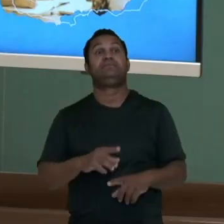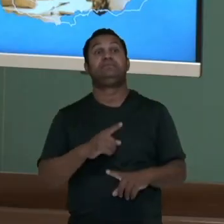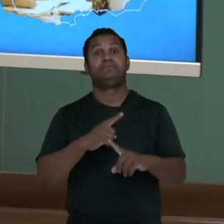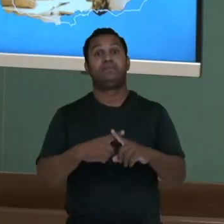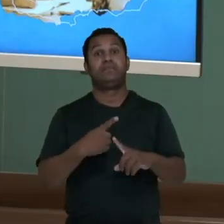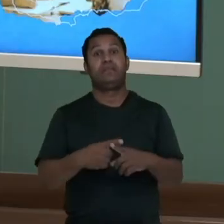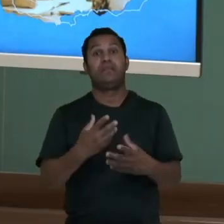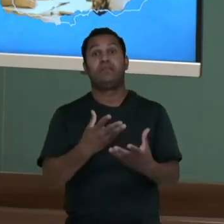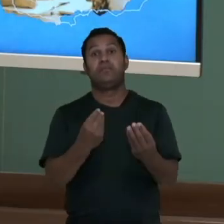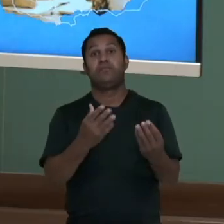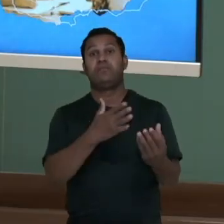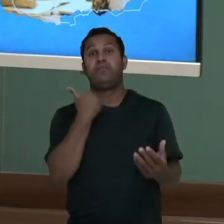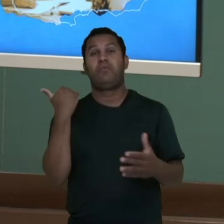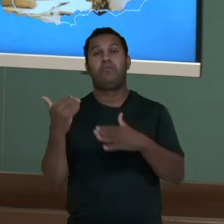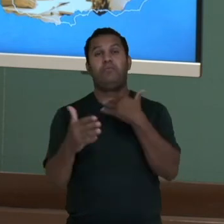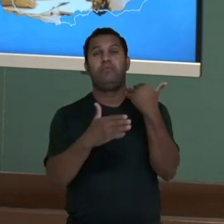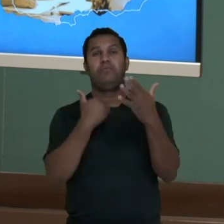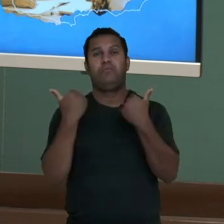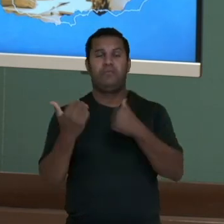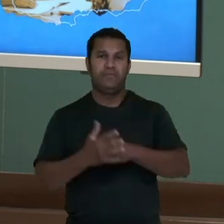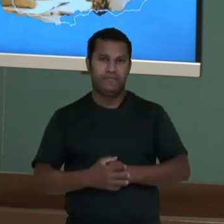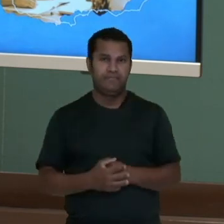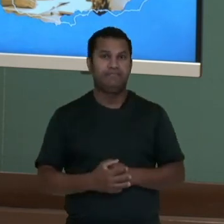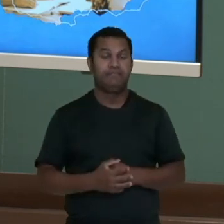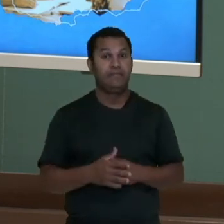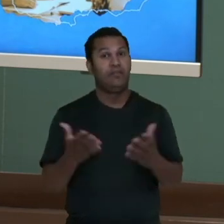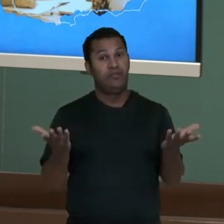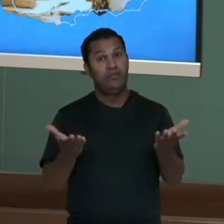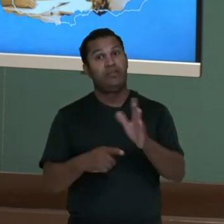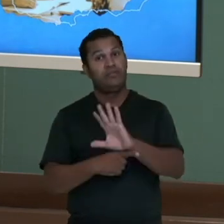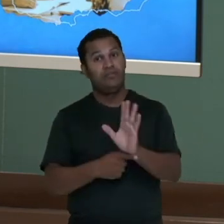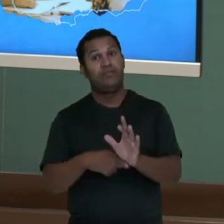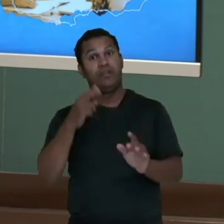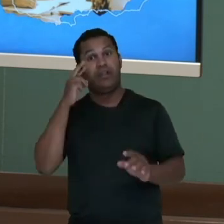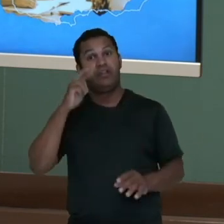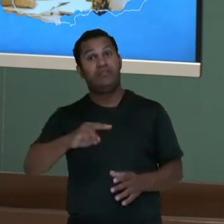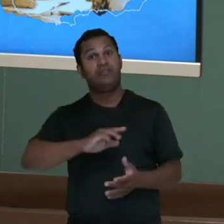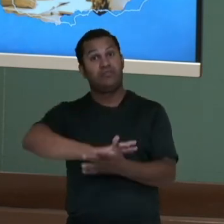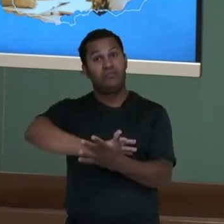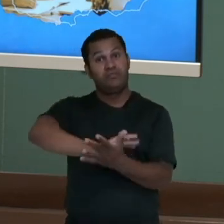Galera, neste vídeo nós falamos sobre o etnocentrismo europeu e as